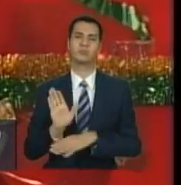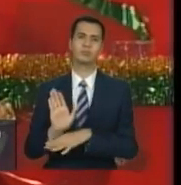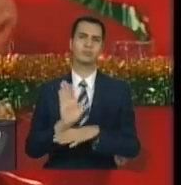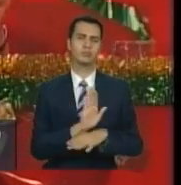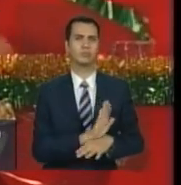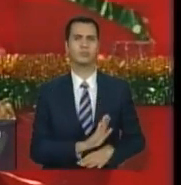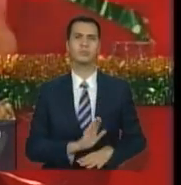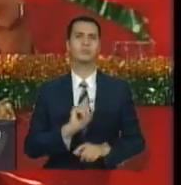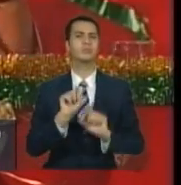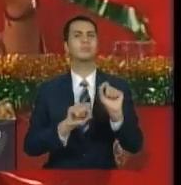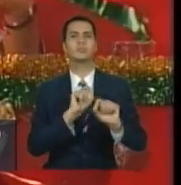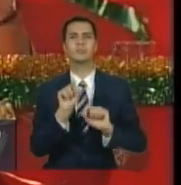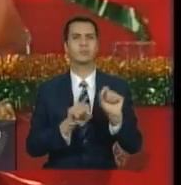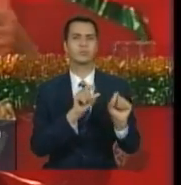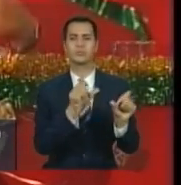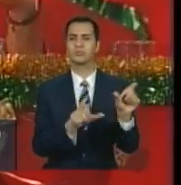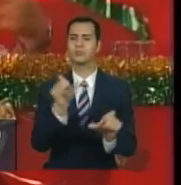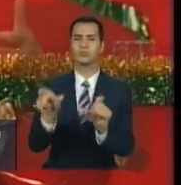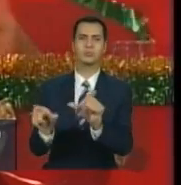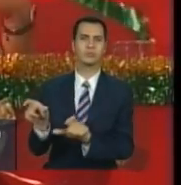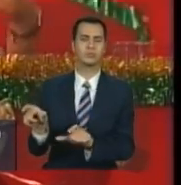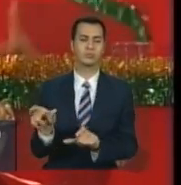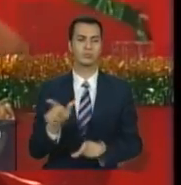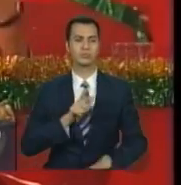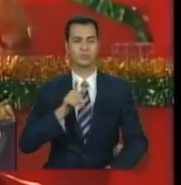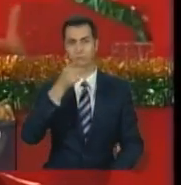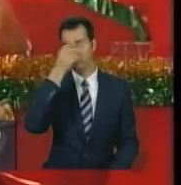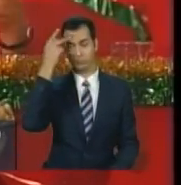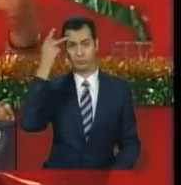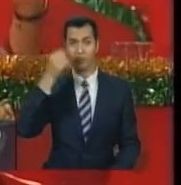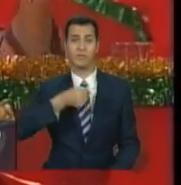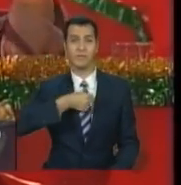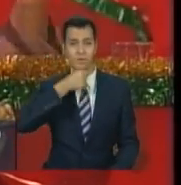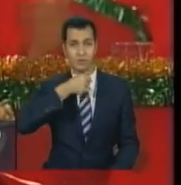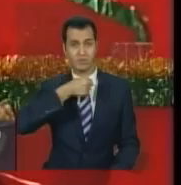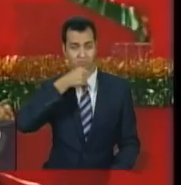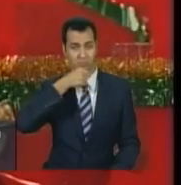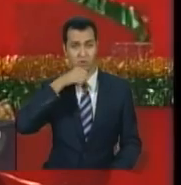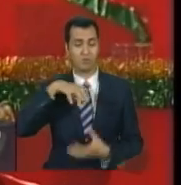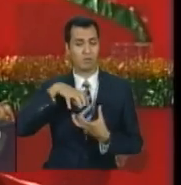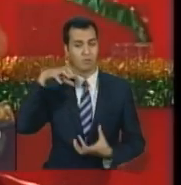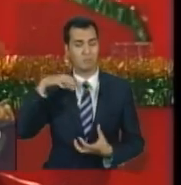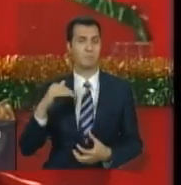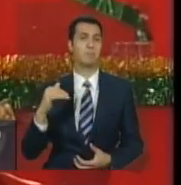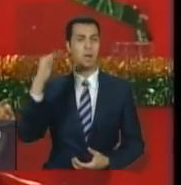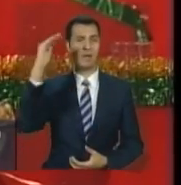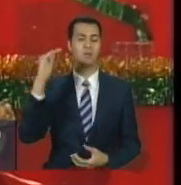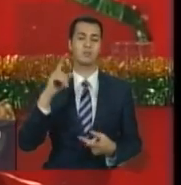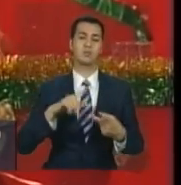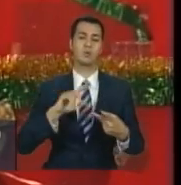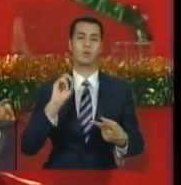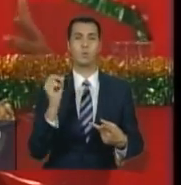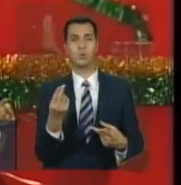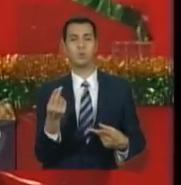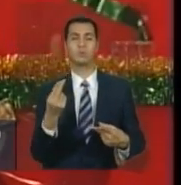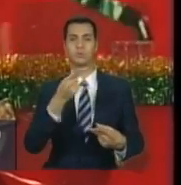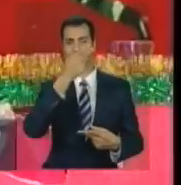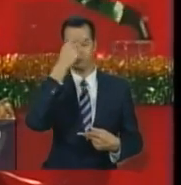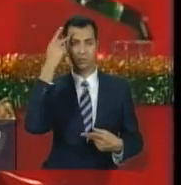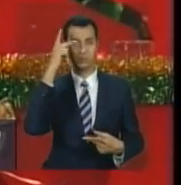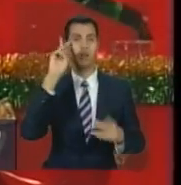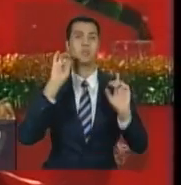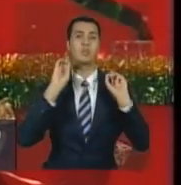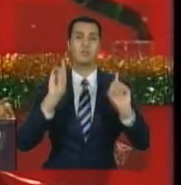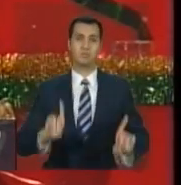aqueles que têm ou problema, ou já atingiram idade de aposentadoria, ou têm pessoas